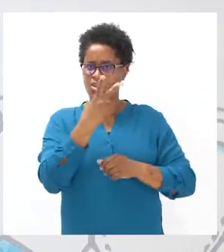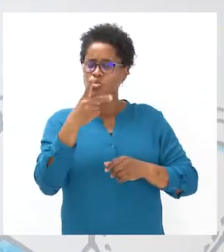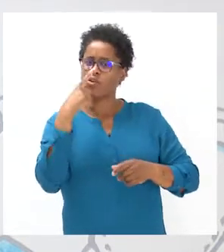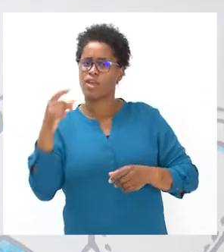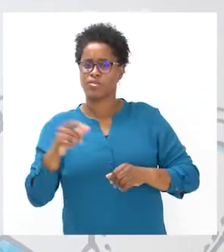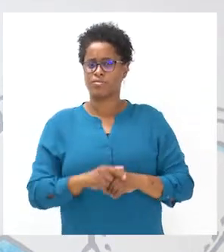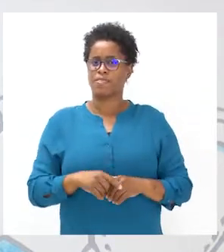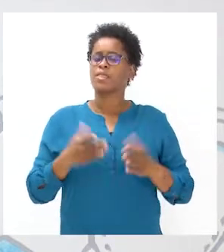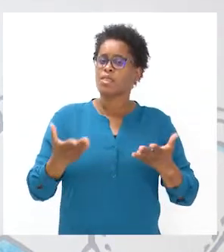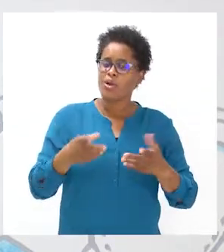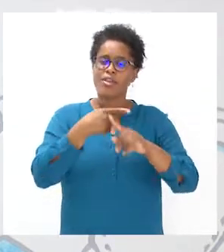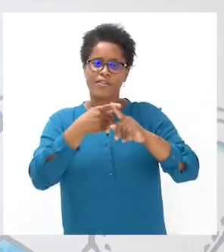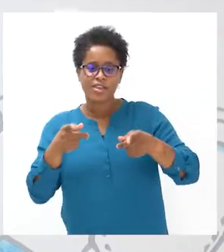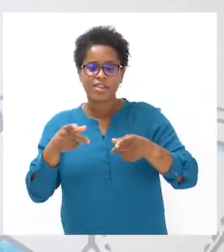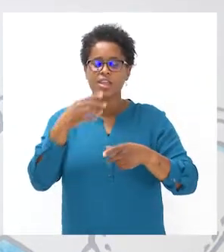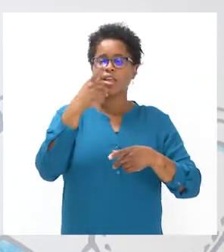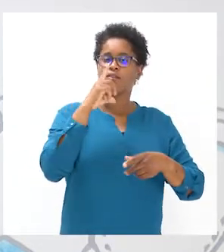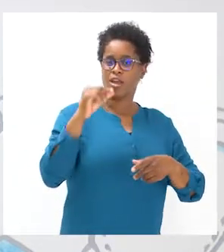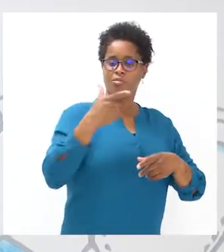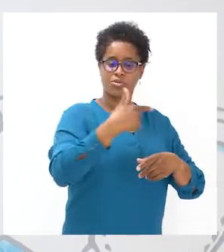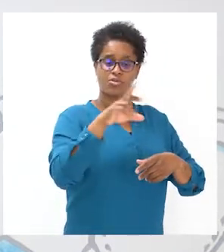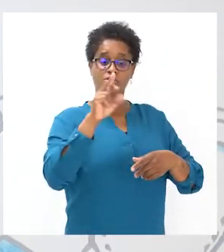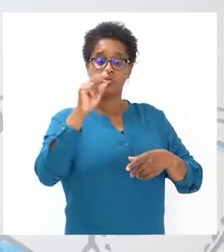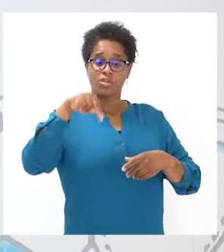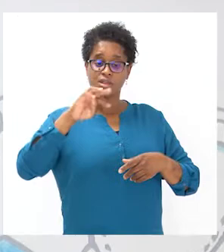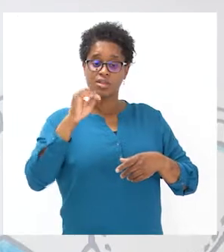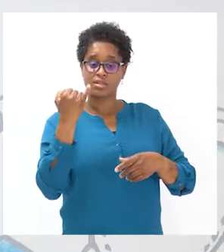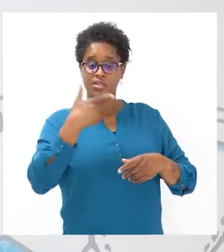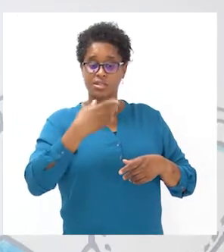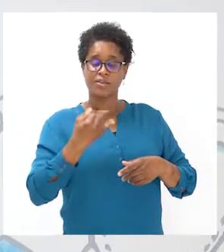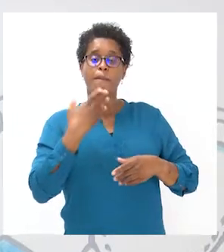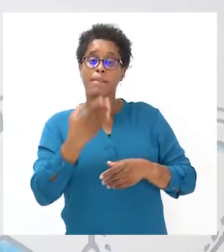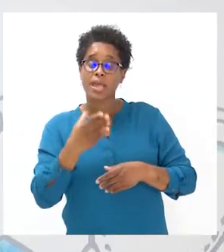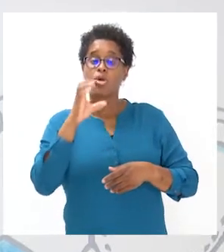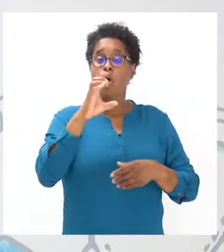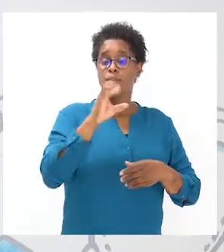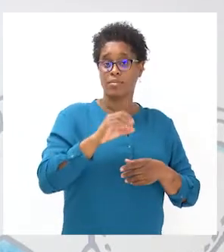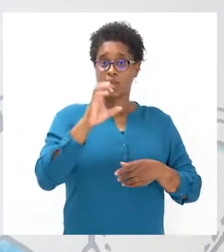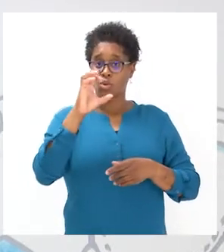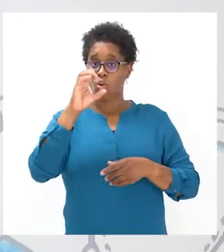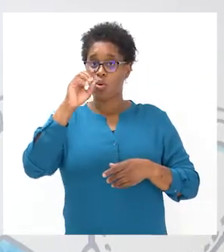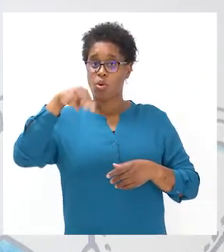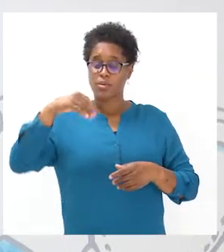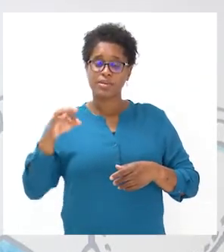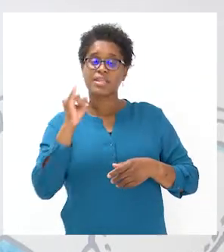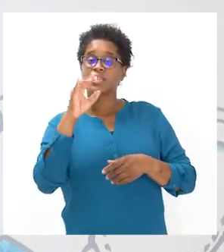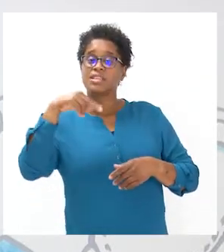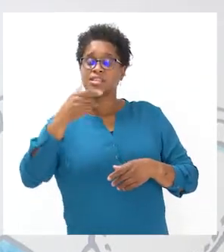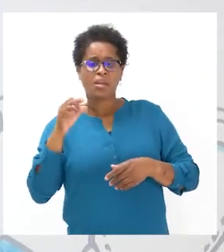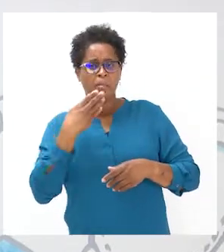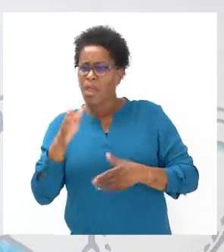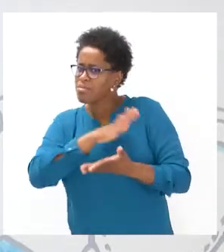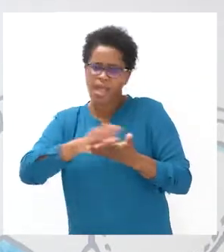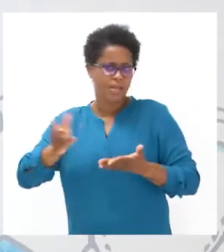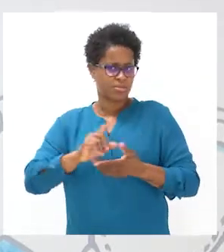A diferença é que transitivo pede complemento e intransitivo não pede nada, não pede nenhum